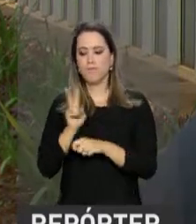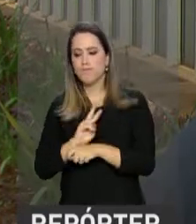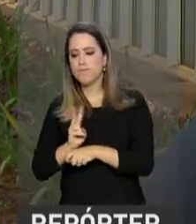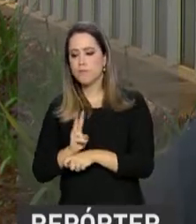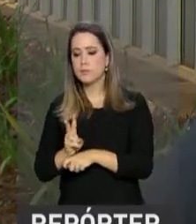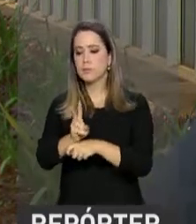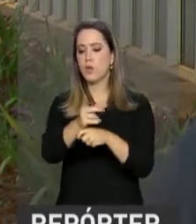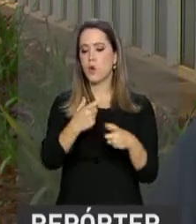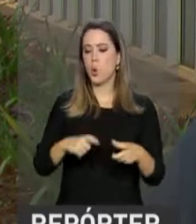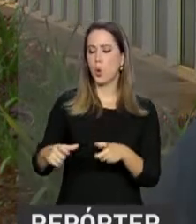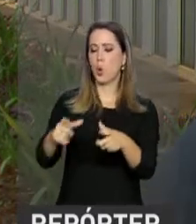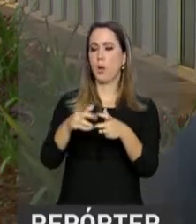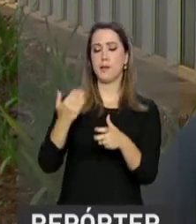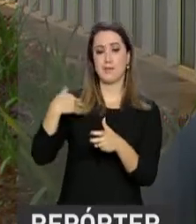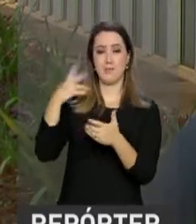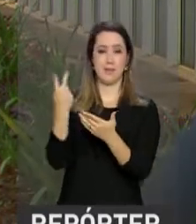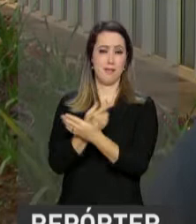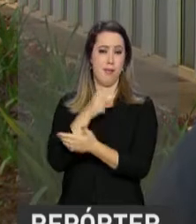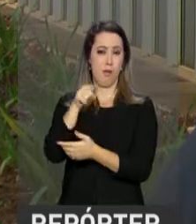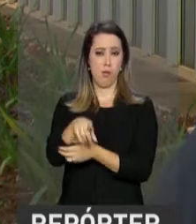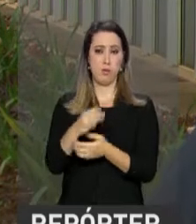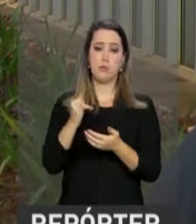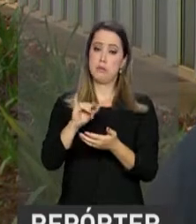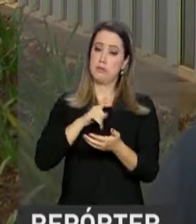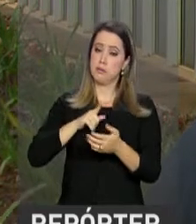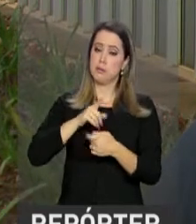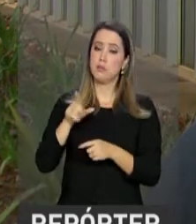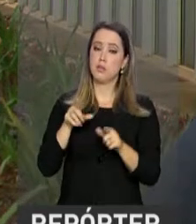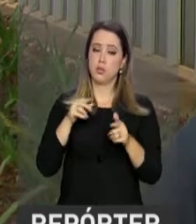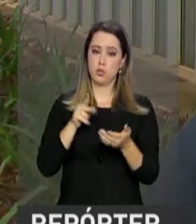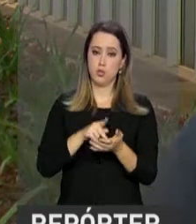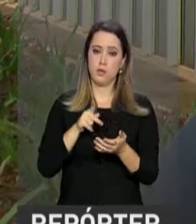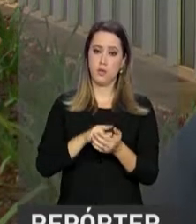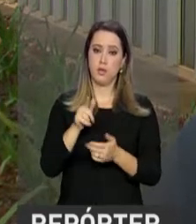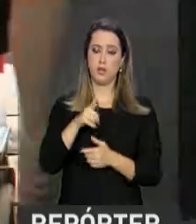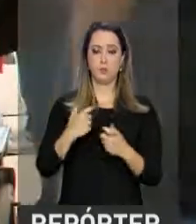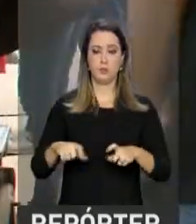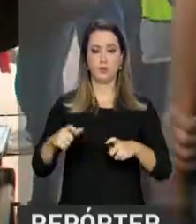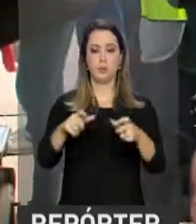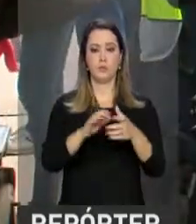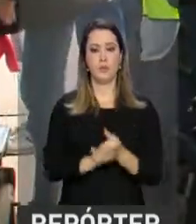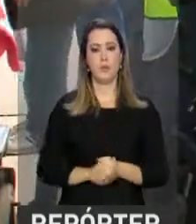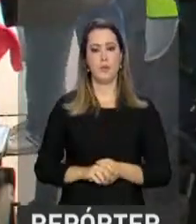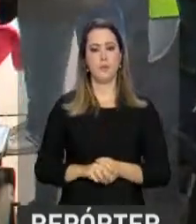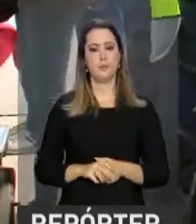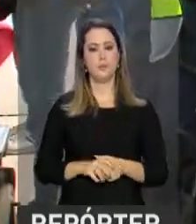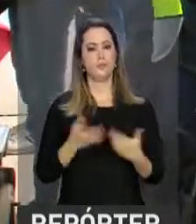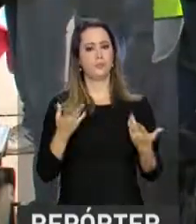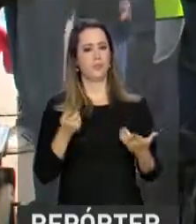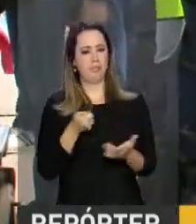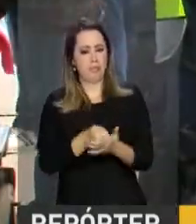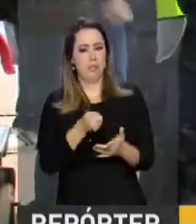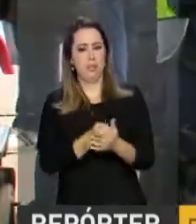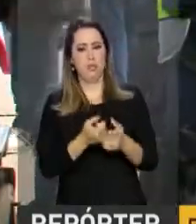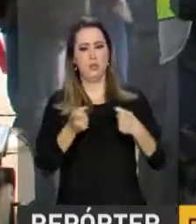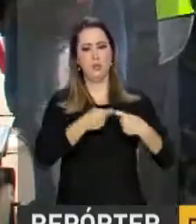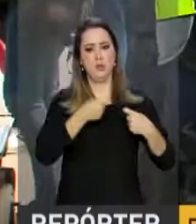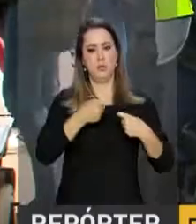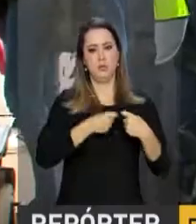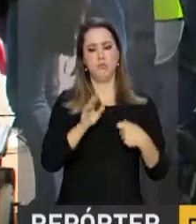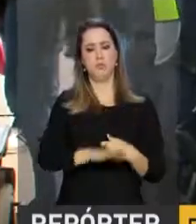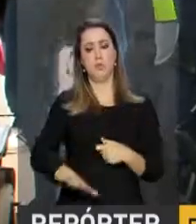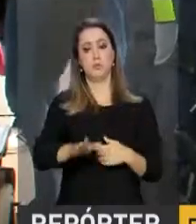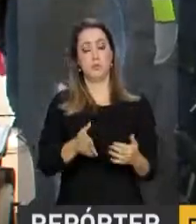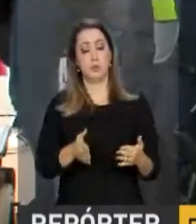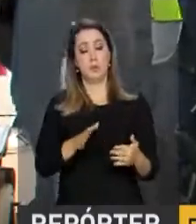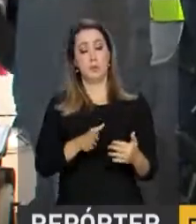para ver se a exploração efetiva de crianças e adolescentes ali naquele local oração sexual trabalho infantil e uso